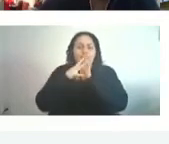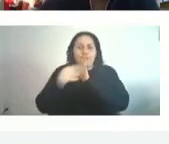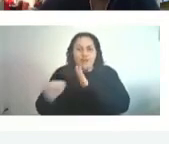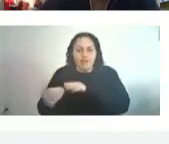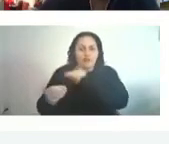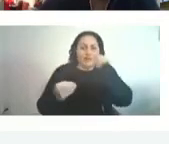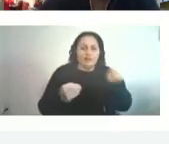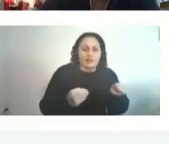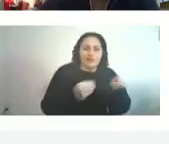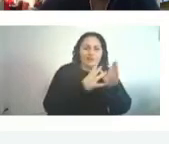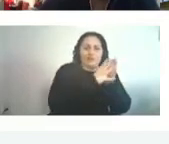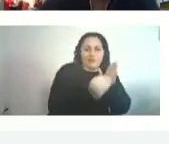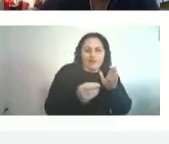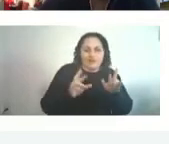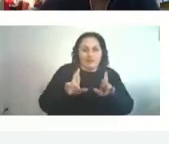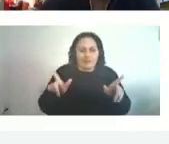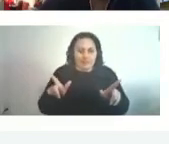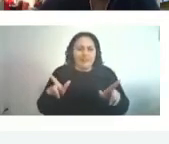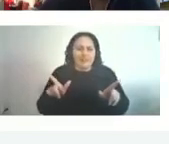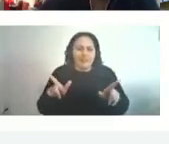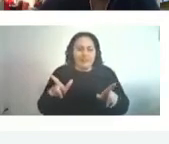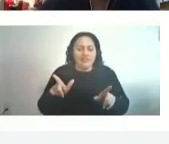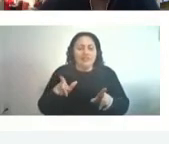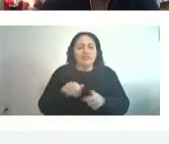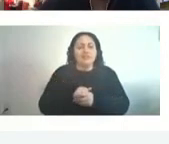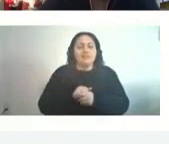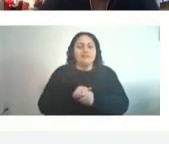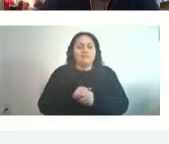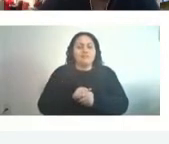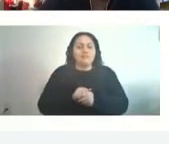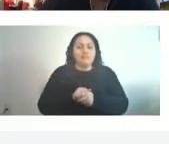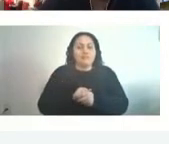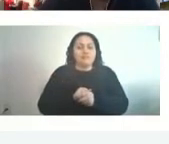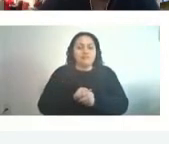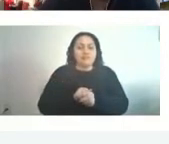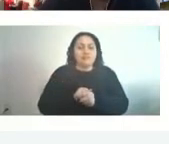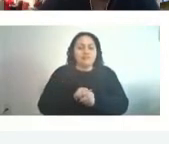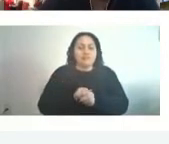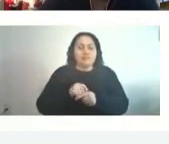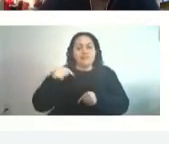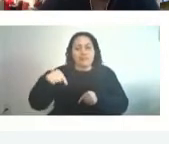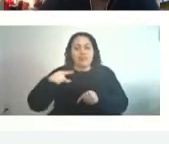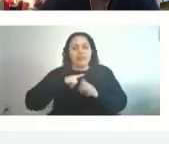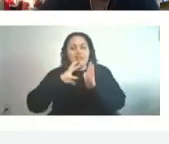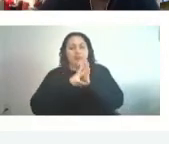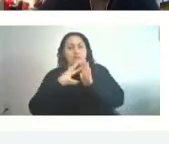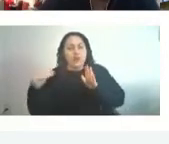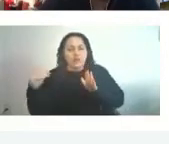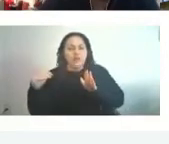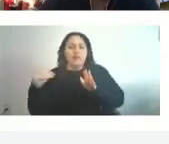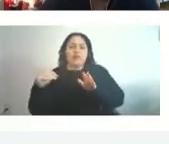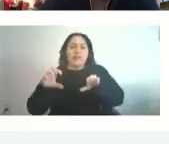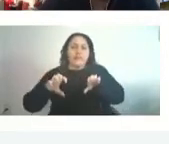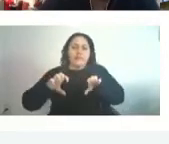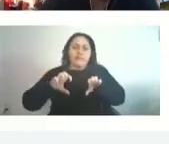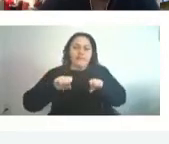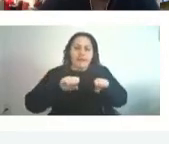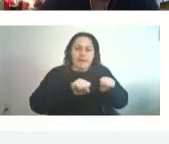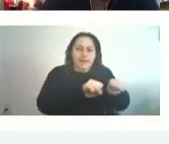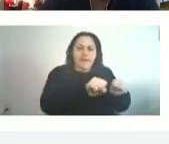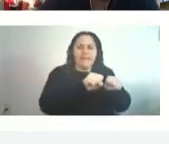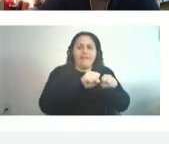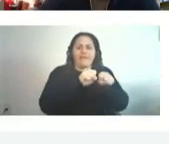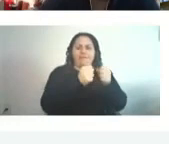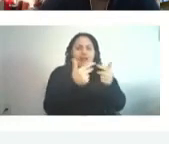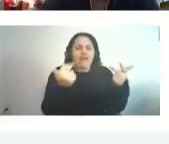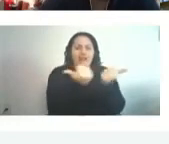o modelo que, enfim, né, se apropria dos bens da natureza do ponto de vista, entendendo que isso é progresso, e acho que no